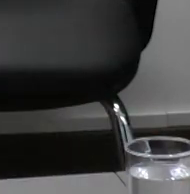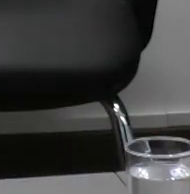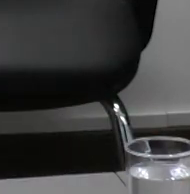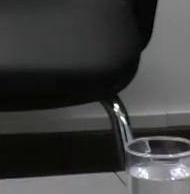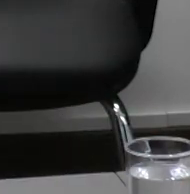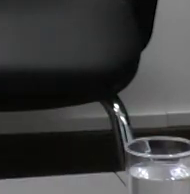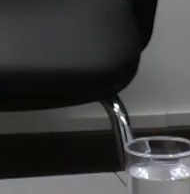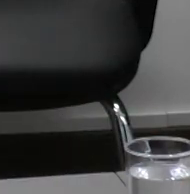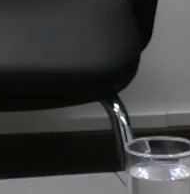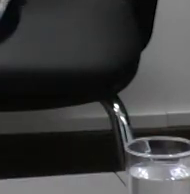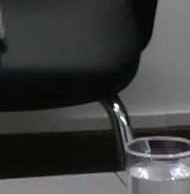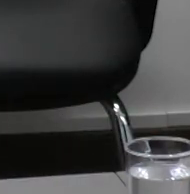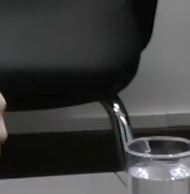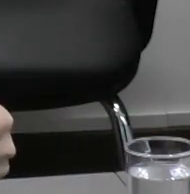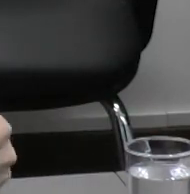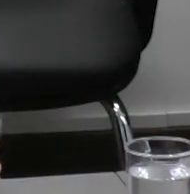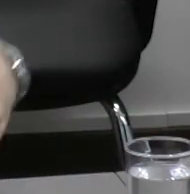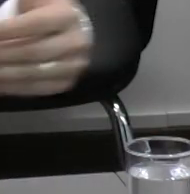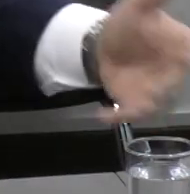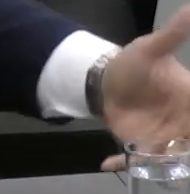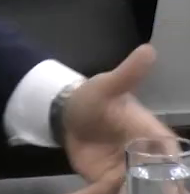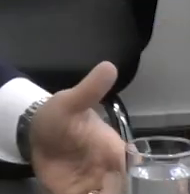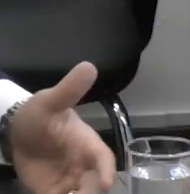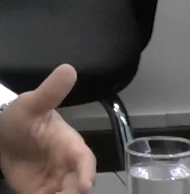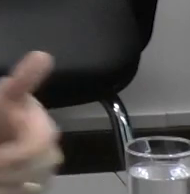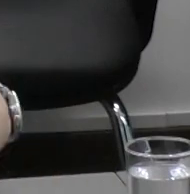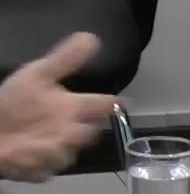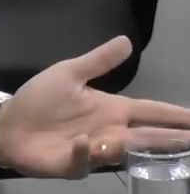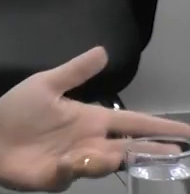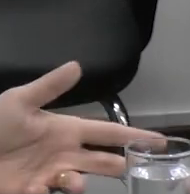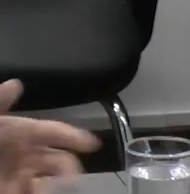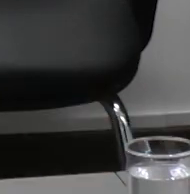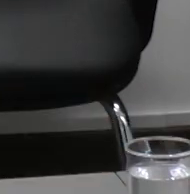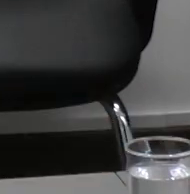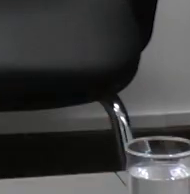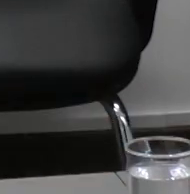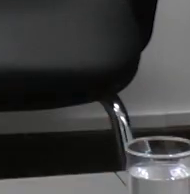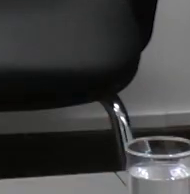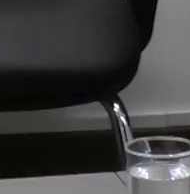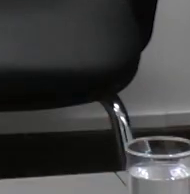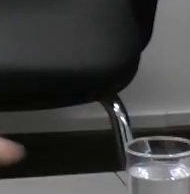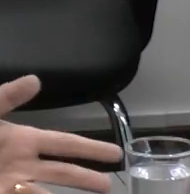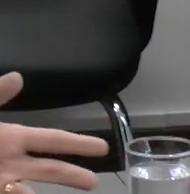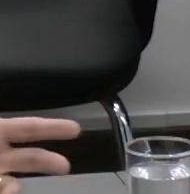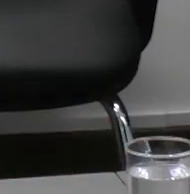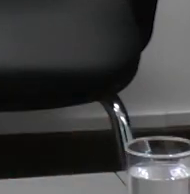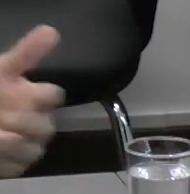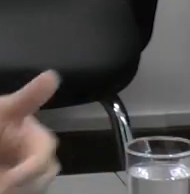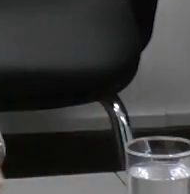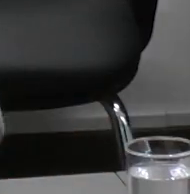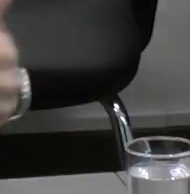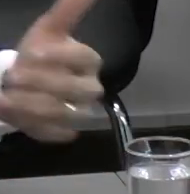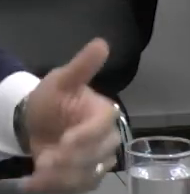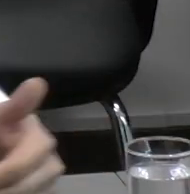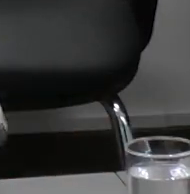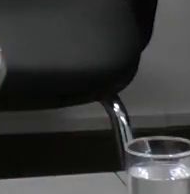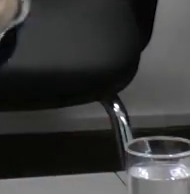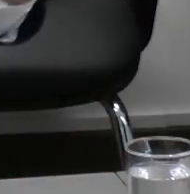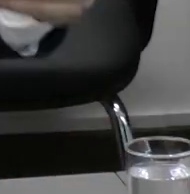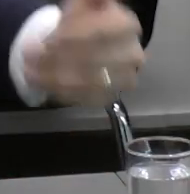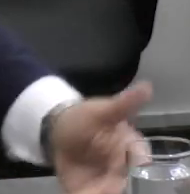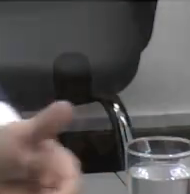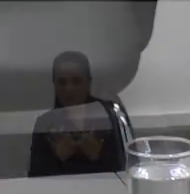interação com o tribunal e com a Marinha, que a gente possa reformular isso no nosso âmbito de competência. Mas é fato que precisa ter uma